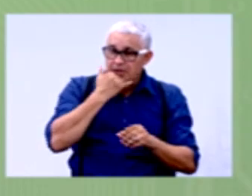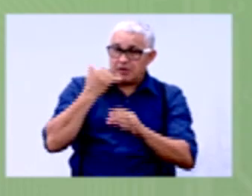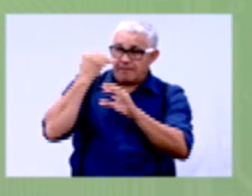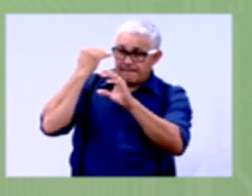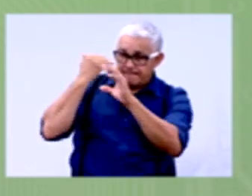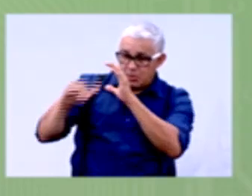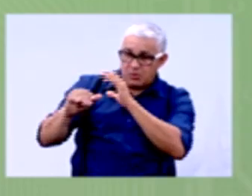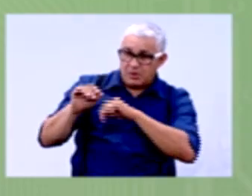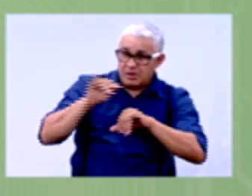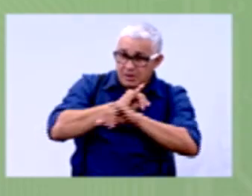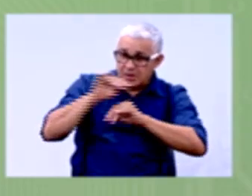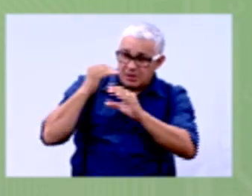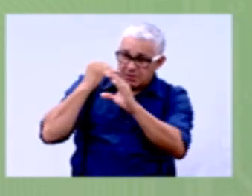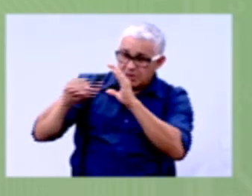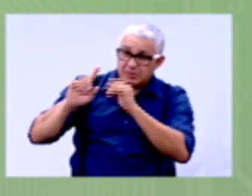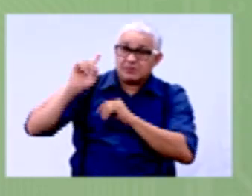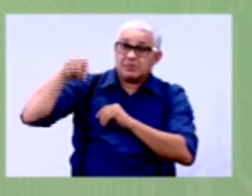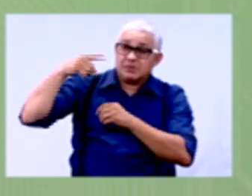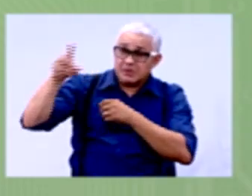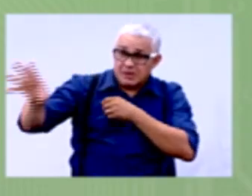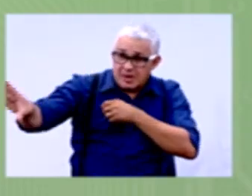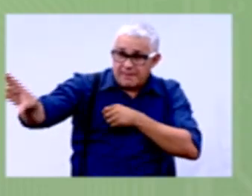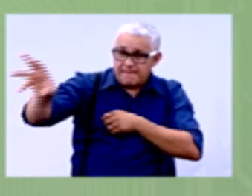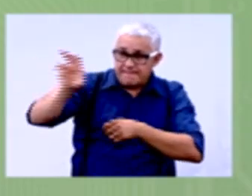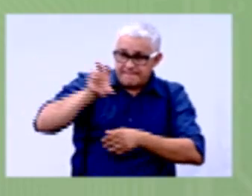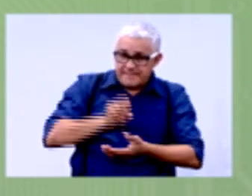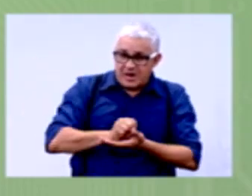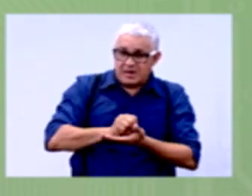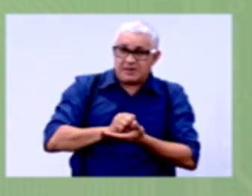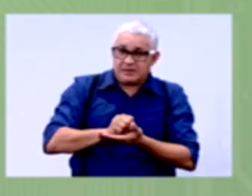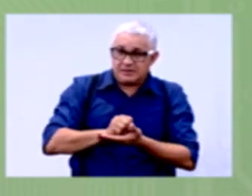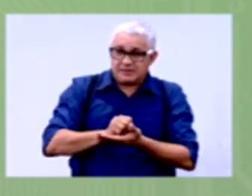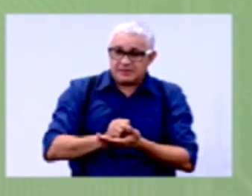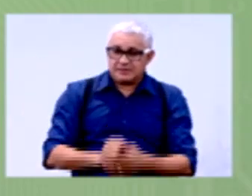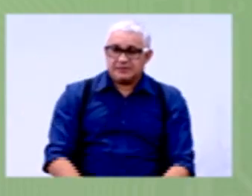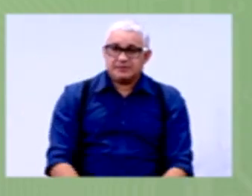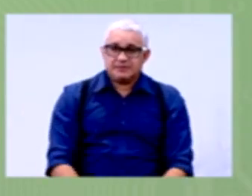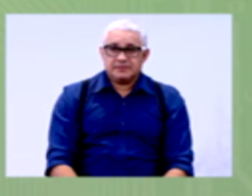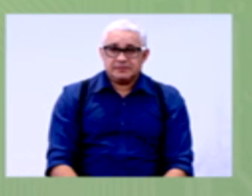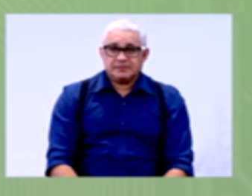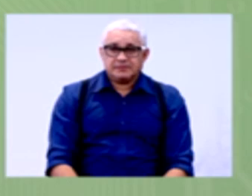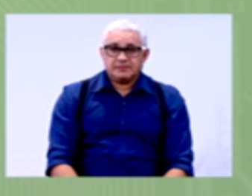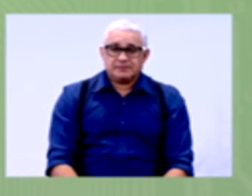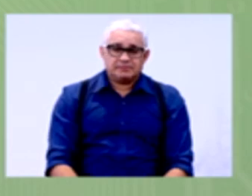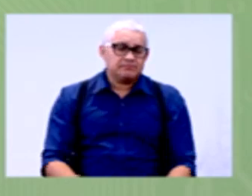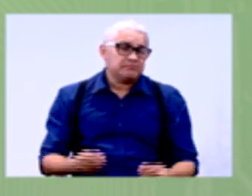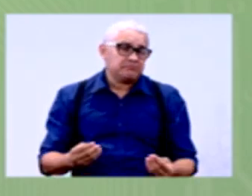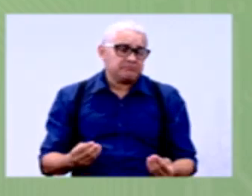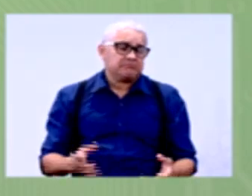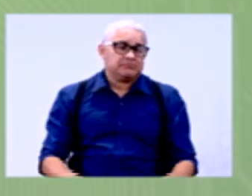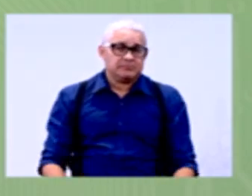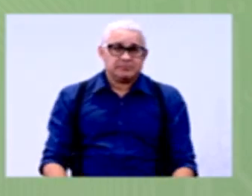informações e depois a gente recupera através do que vai vir, né? Como assim? A gente manda via